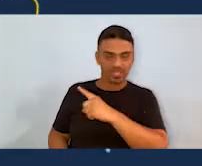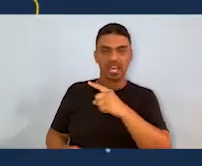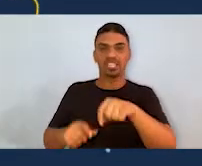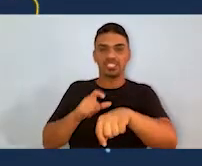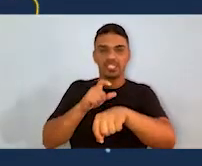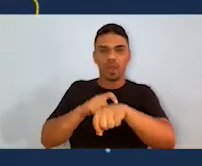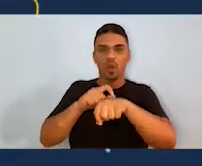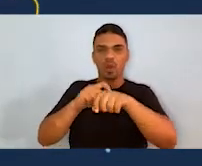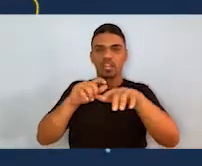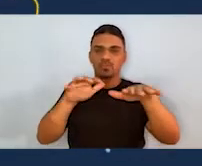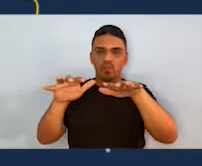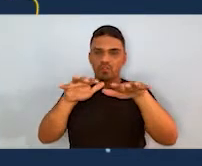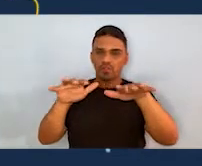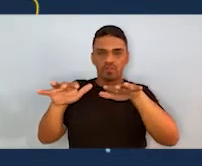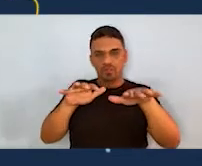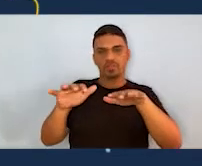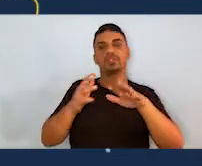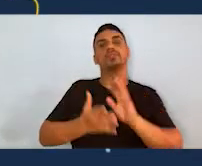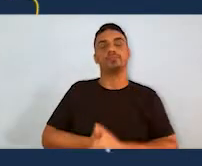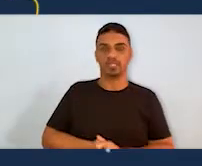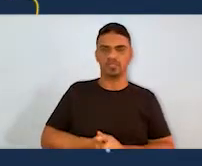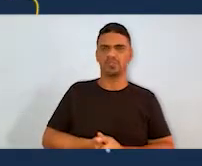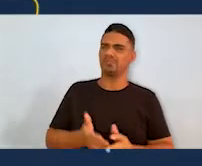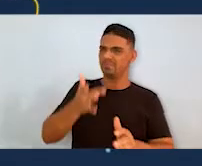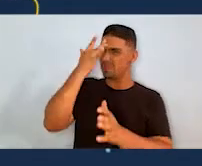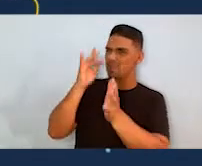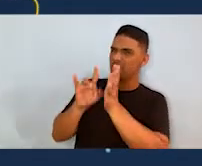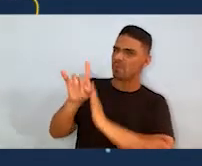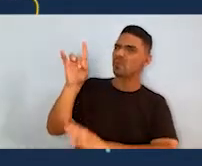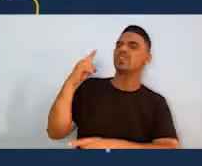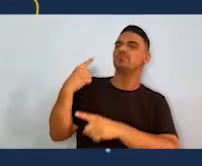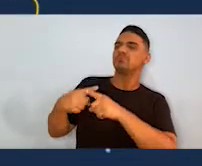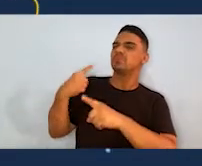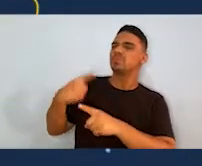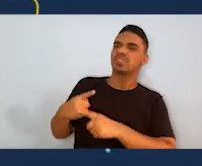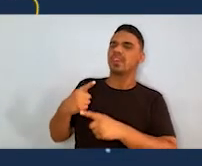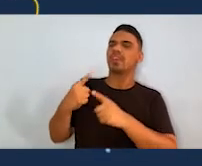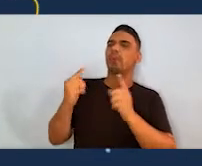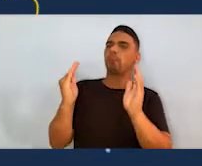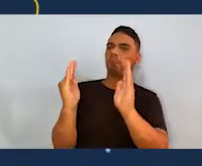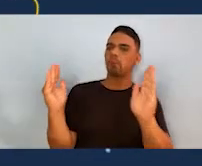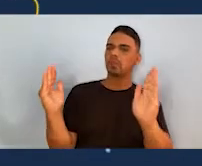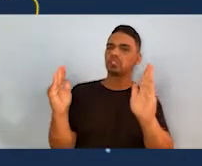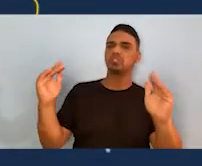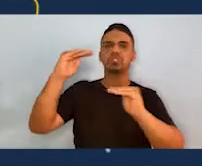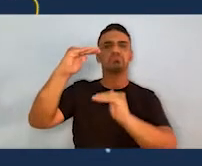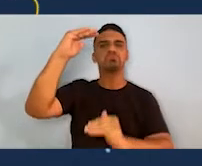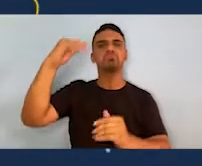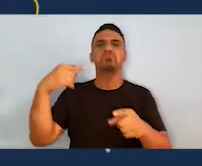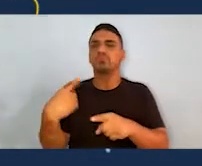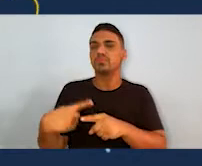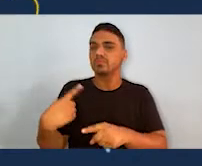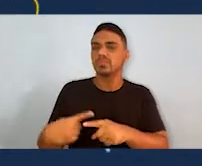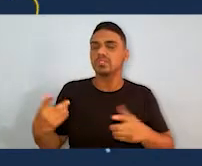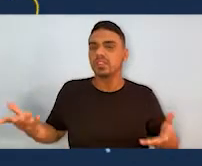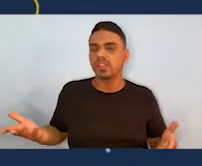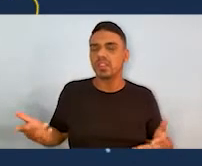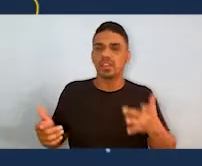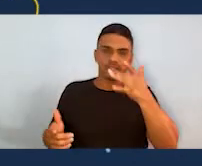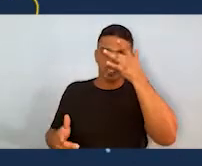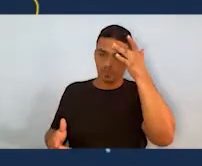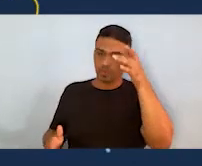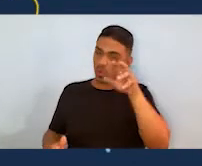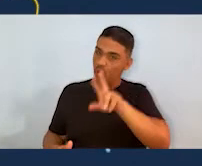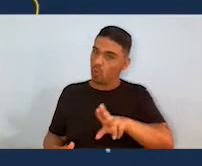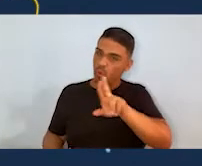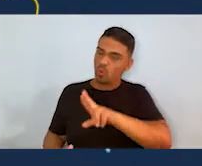48 por 48. E muita gente vai se perguntar, mas por que esse tipo de medida? Geralmente, o pessoal trabalha com